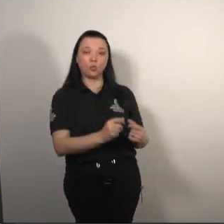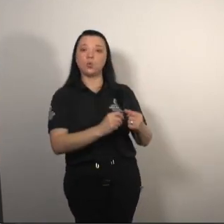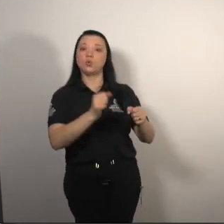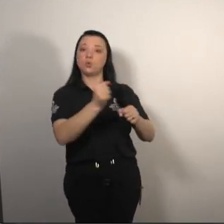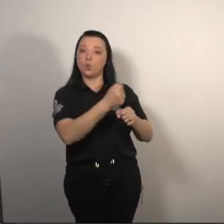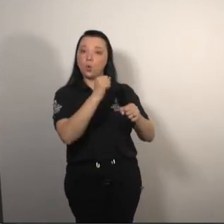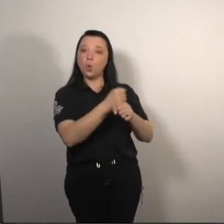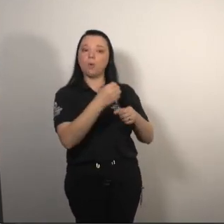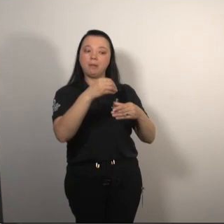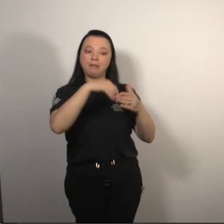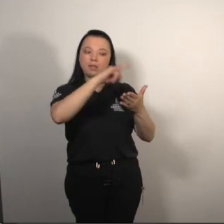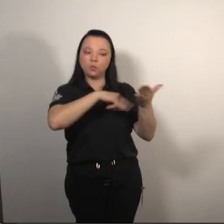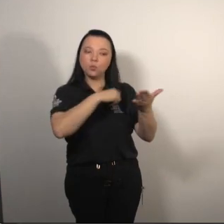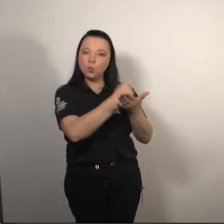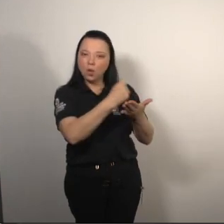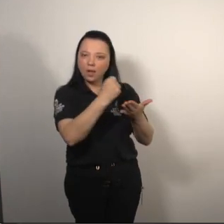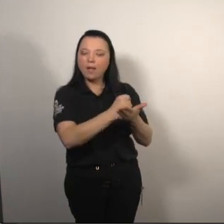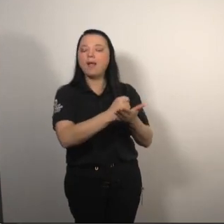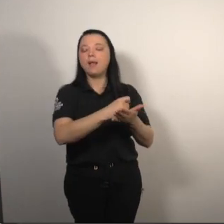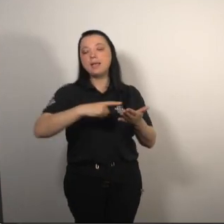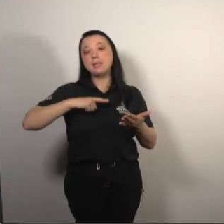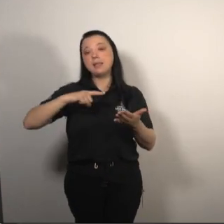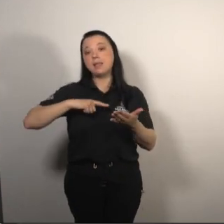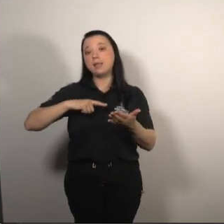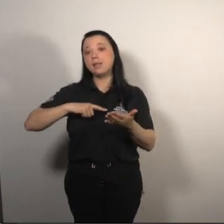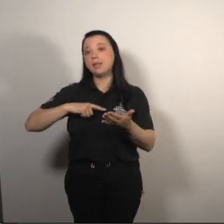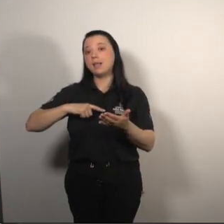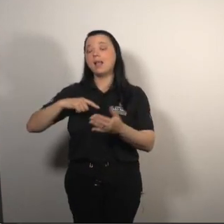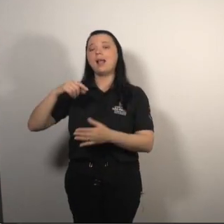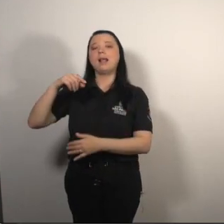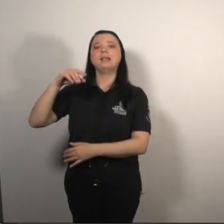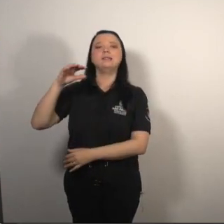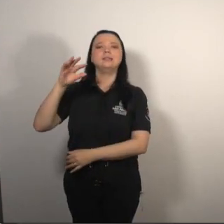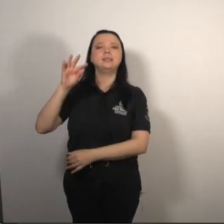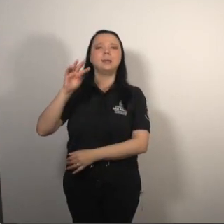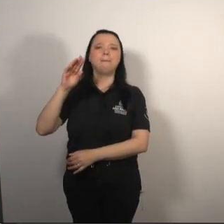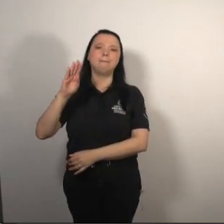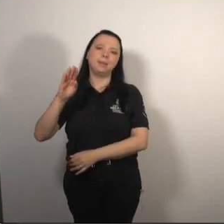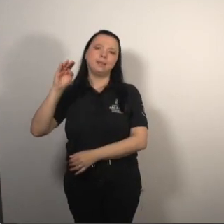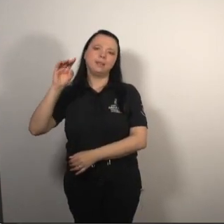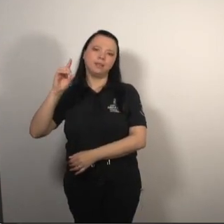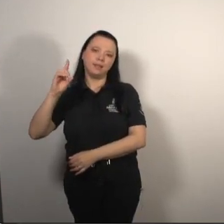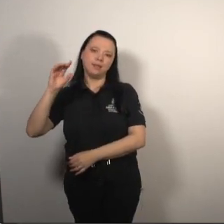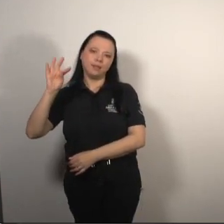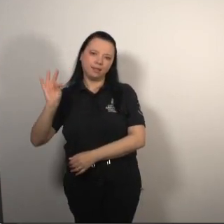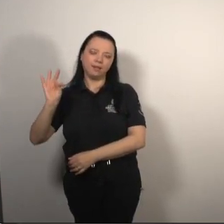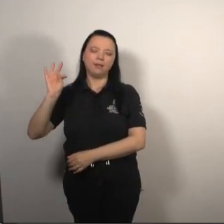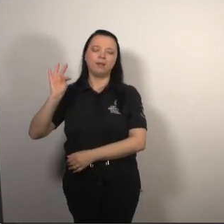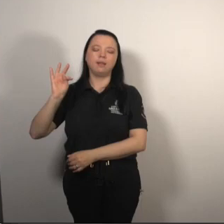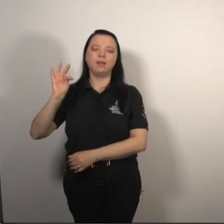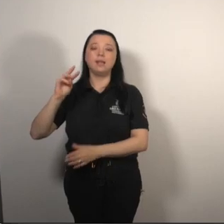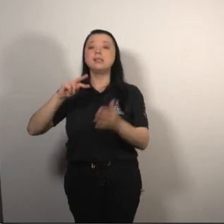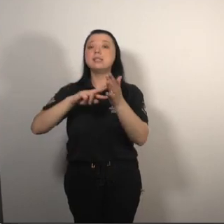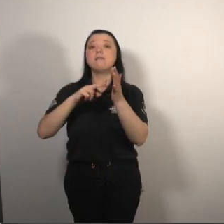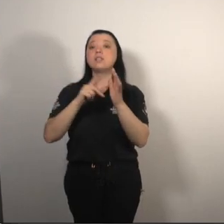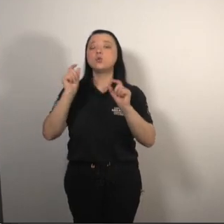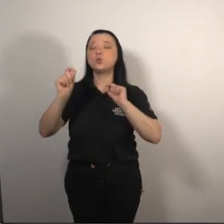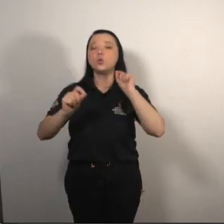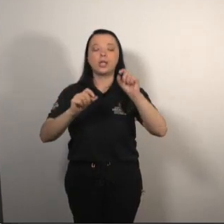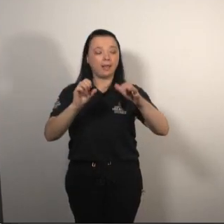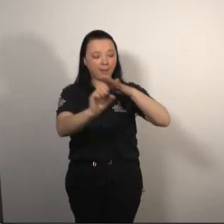contrato, existem as contratações do que a gente chama de PDDT. Então, as empresas contratam o